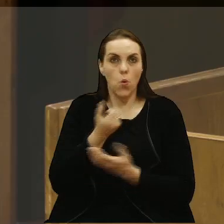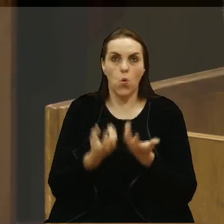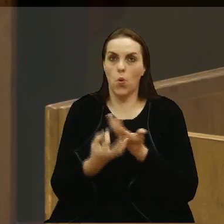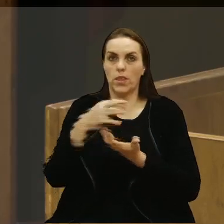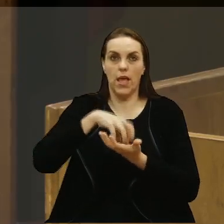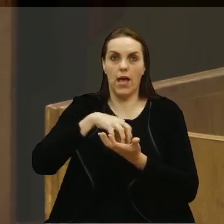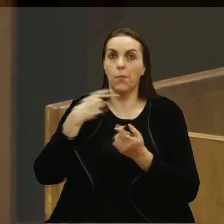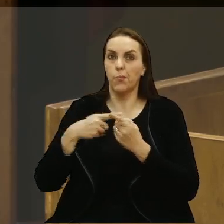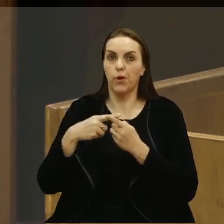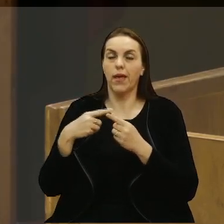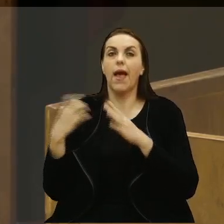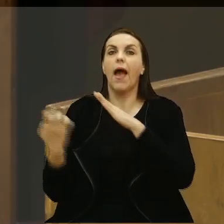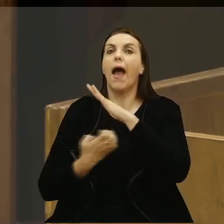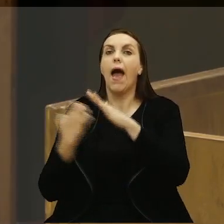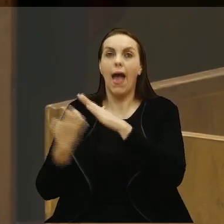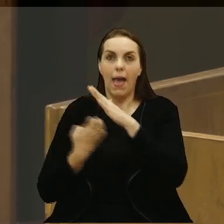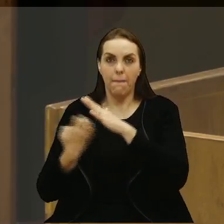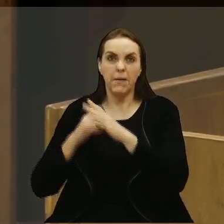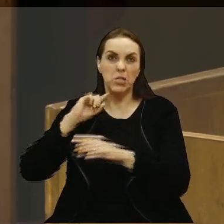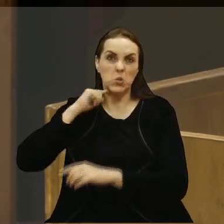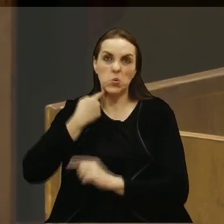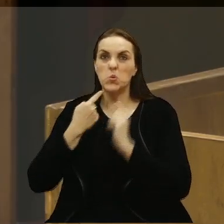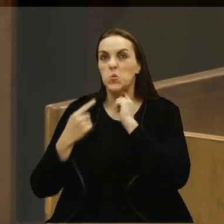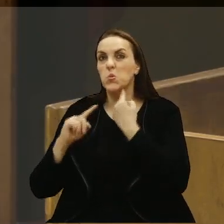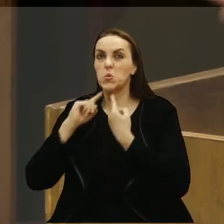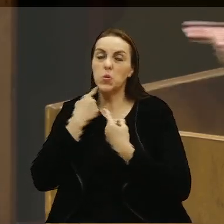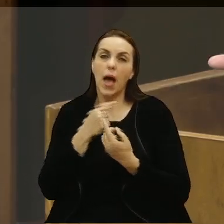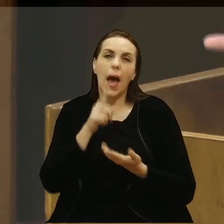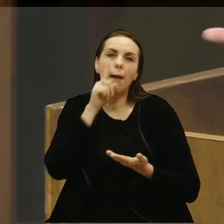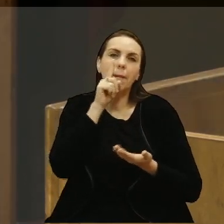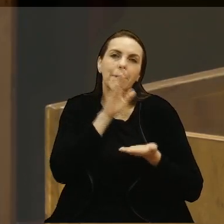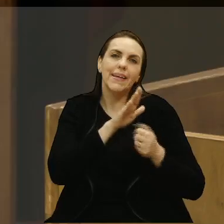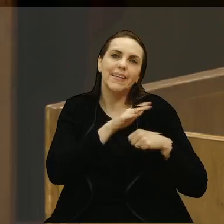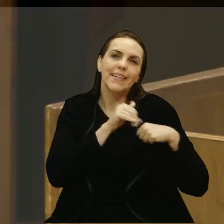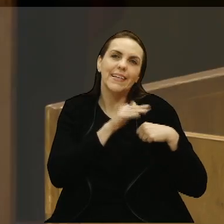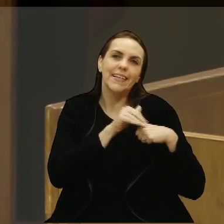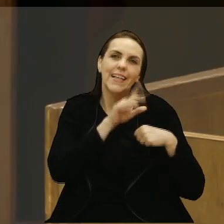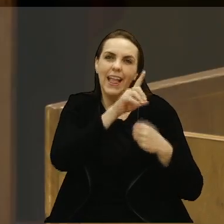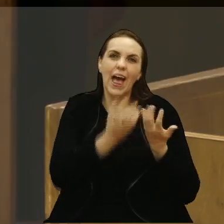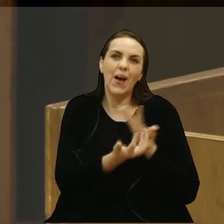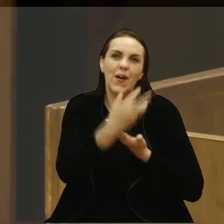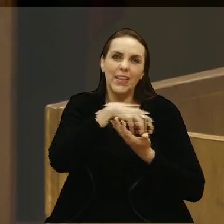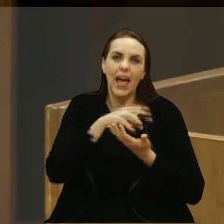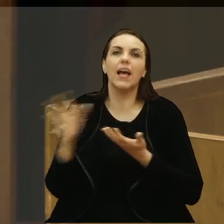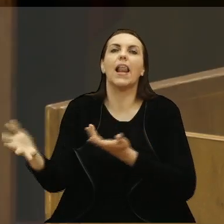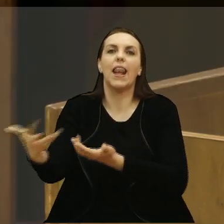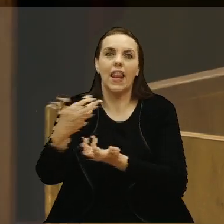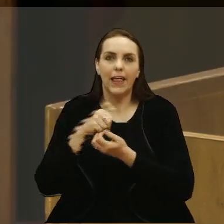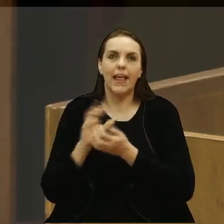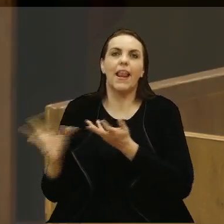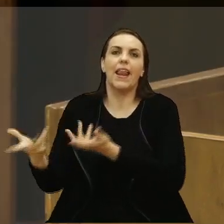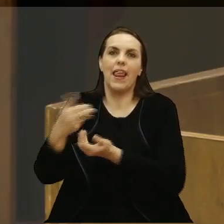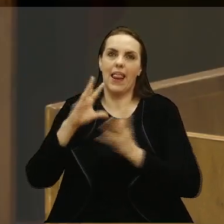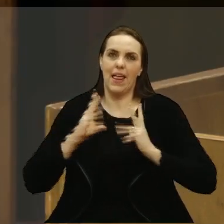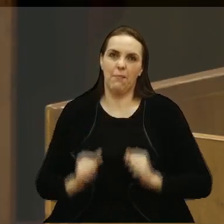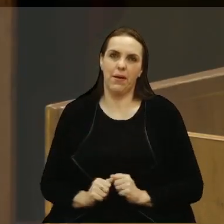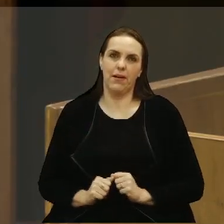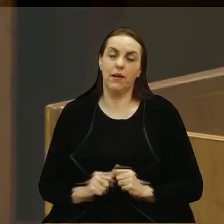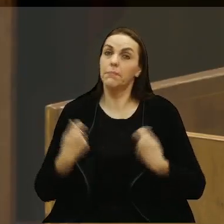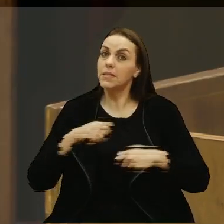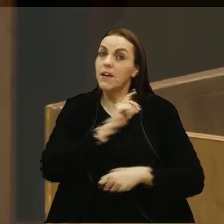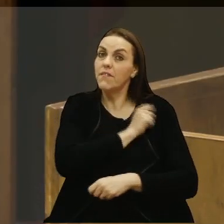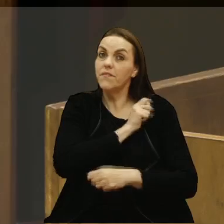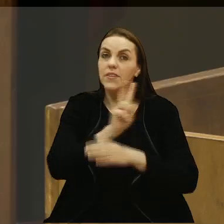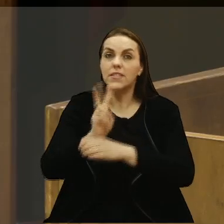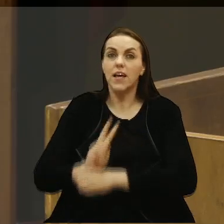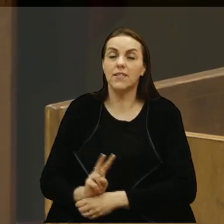sujam e a mãe Codeca vai lá. E isso vai gerando ônus. Mas nós temos que achar uma forma de fiscalizar. Há de se encontrar, de